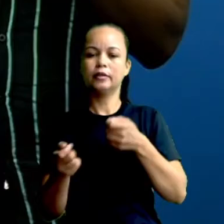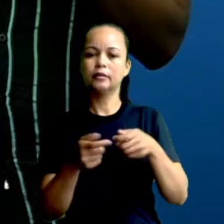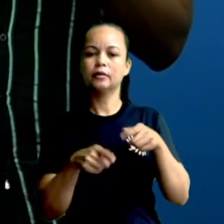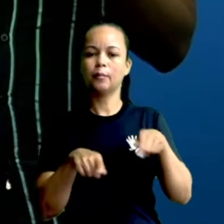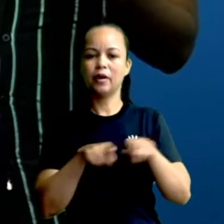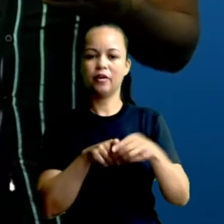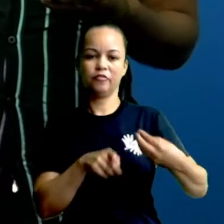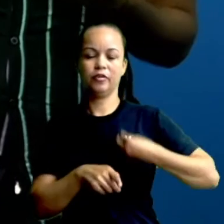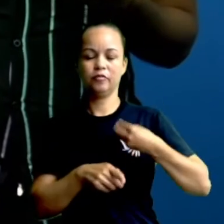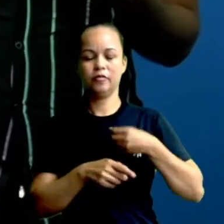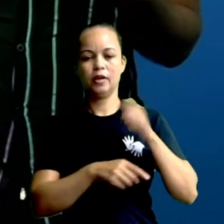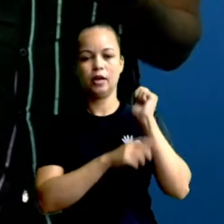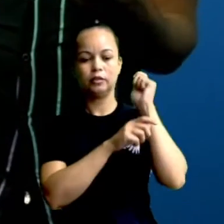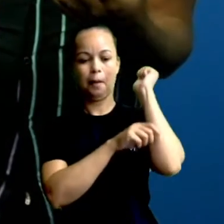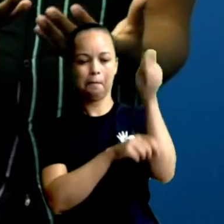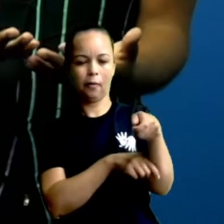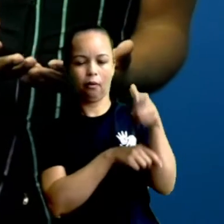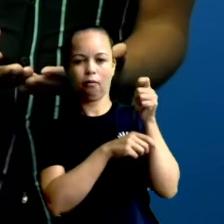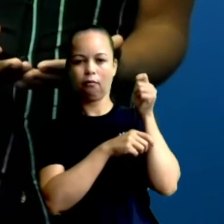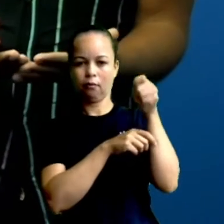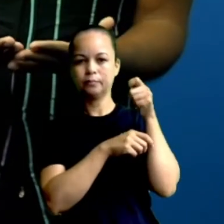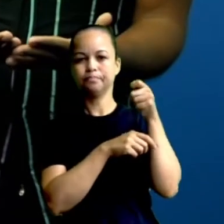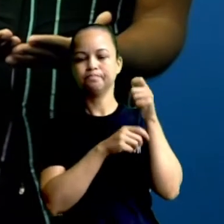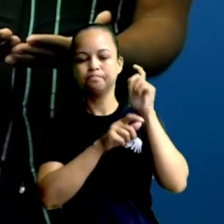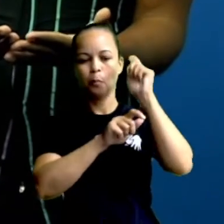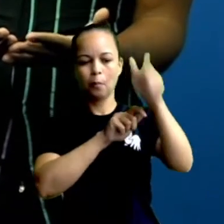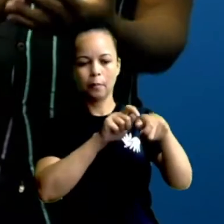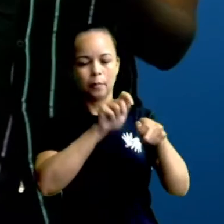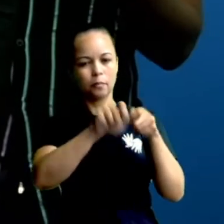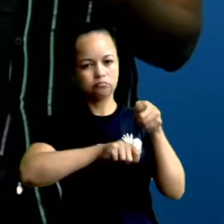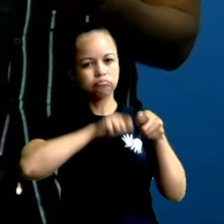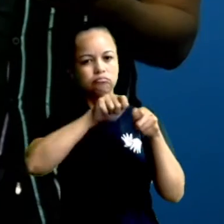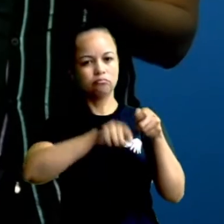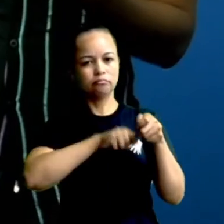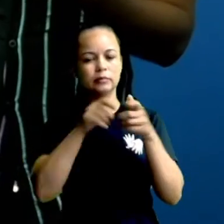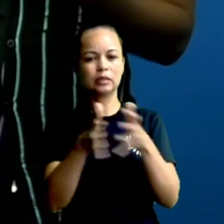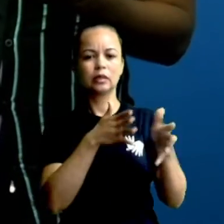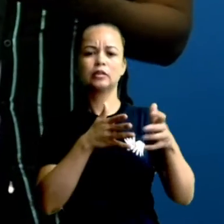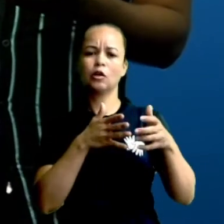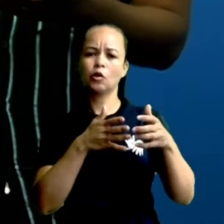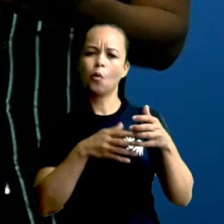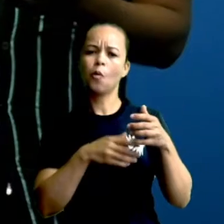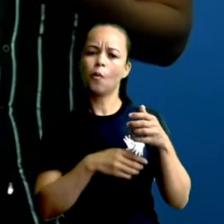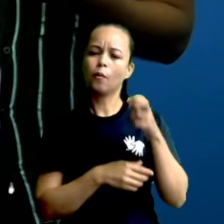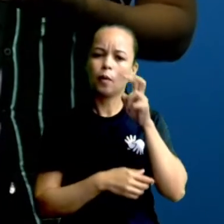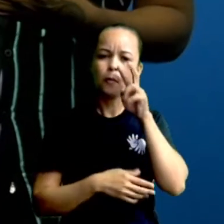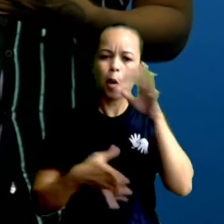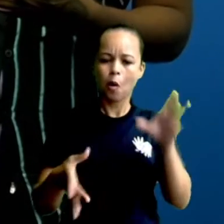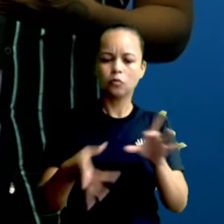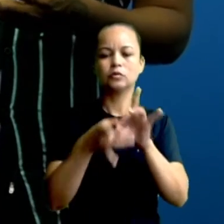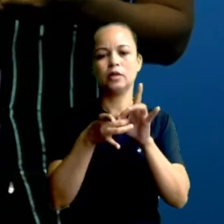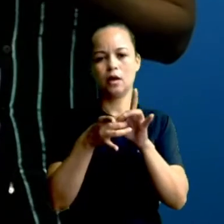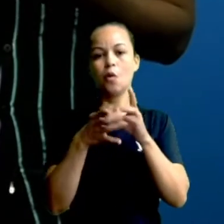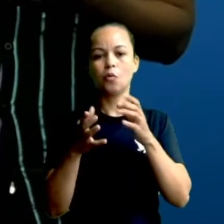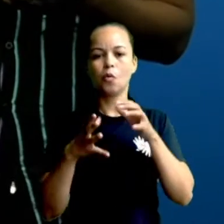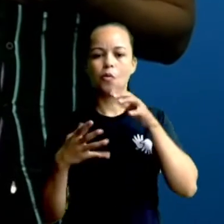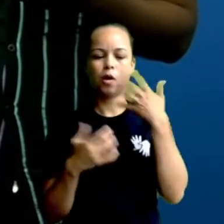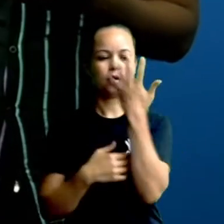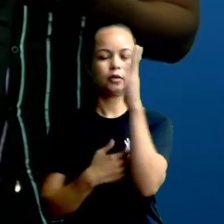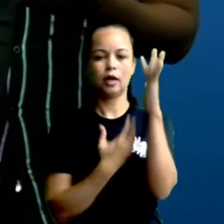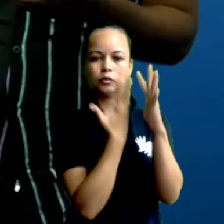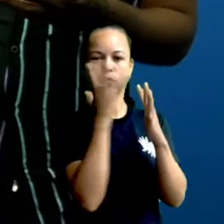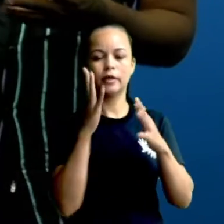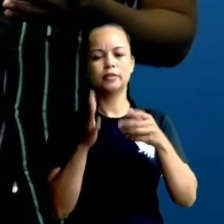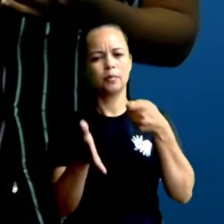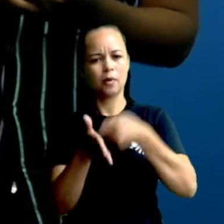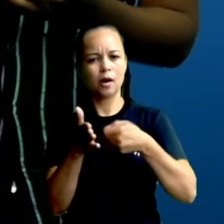tupis, eles tinham uma relação muito forte com a natureza para poderem sobreviver, para poderem existir, né? Inclusive